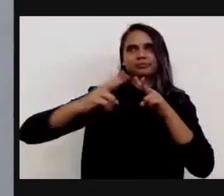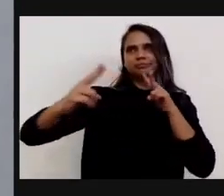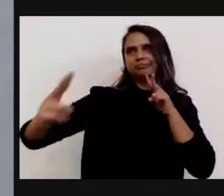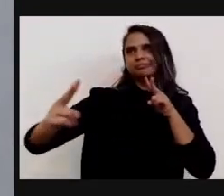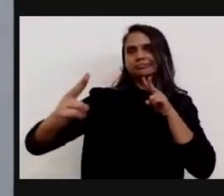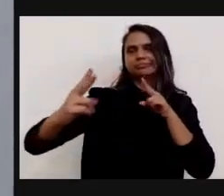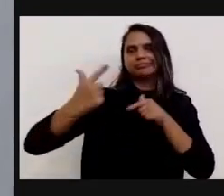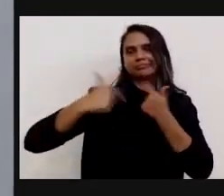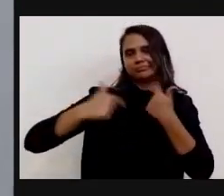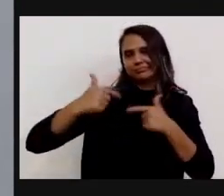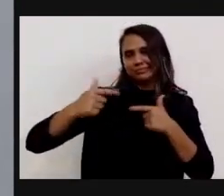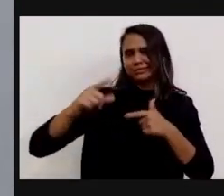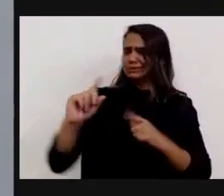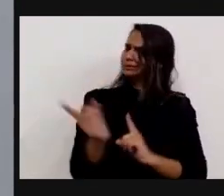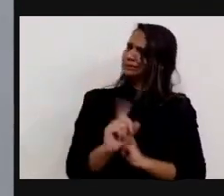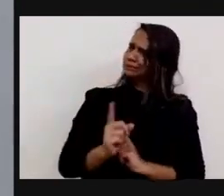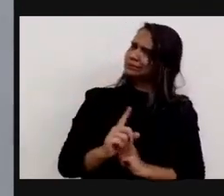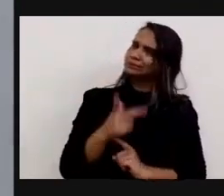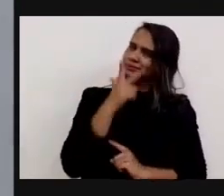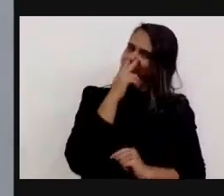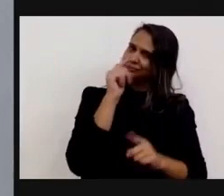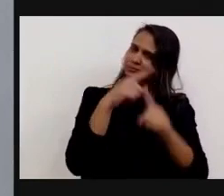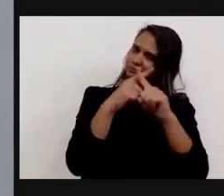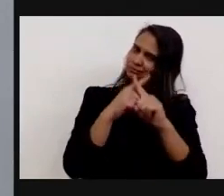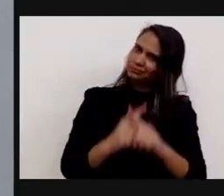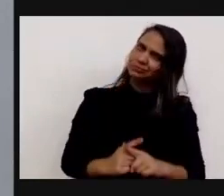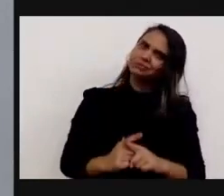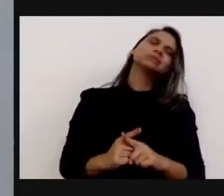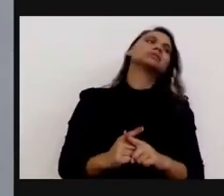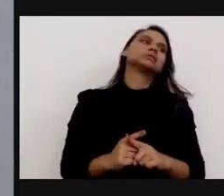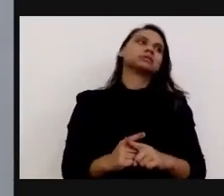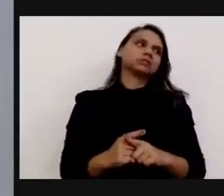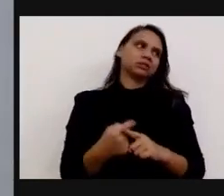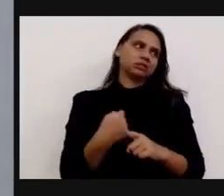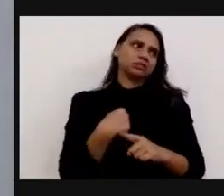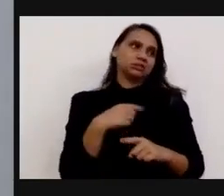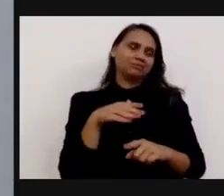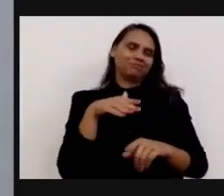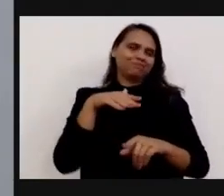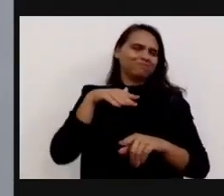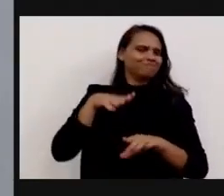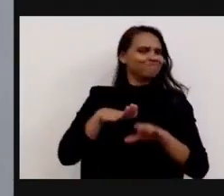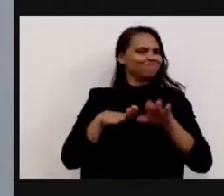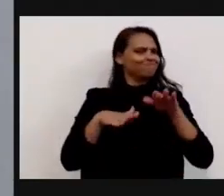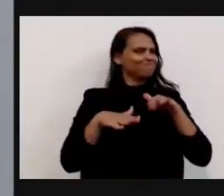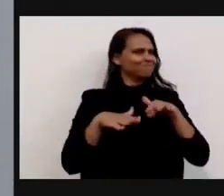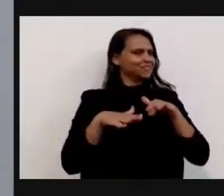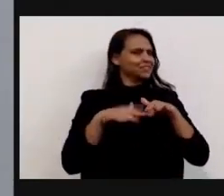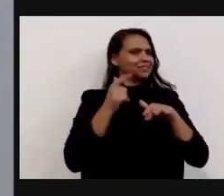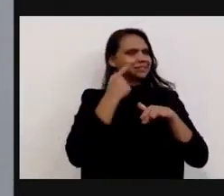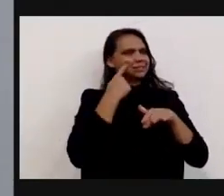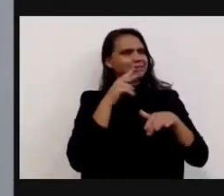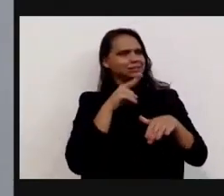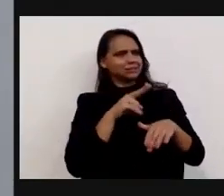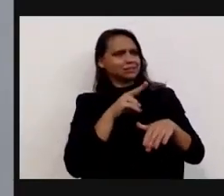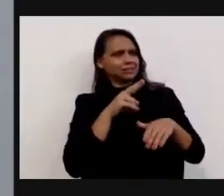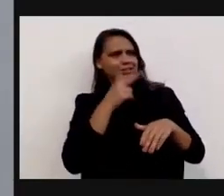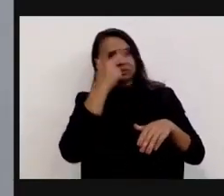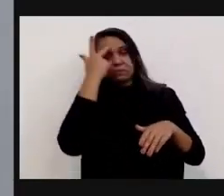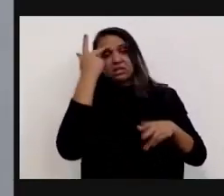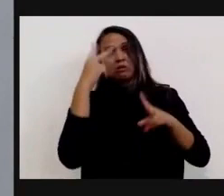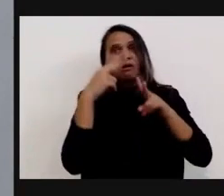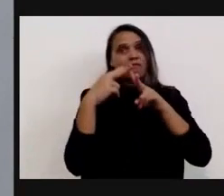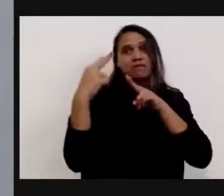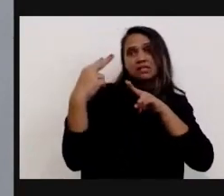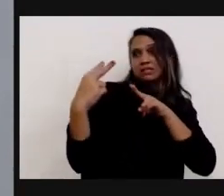realmente Qual que é o desafio né então eu dou dois passos para trás Quando eu escuto falar que Ah mas aí as pessoas não se nunca mais vão se ver